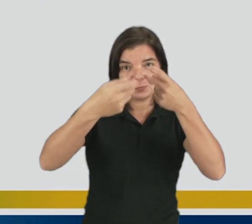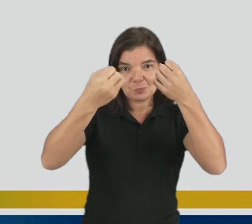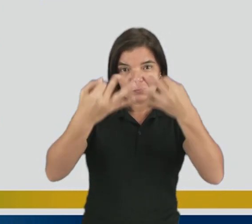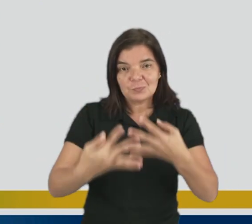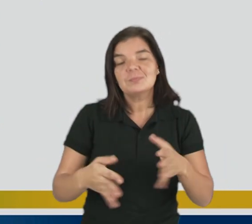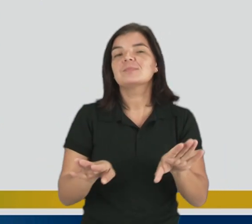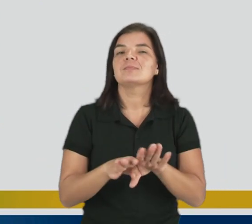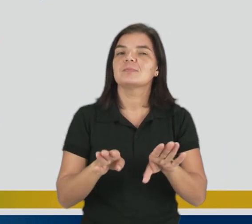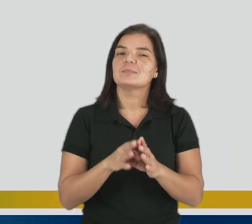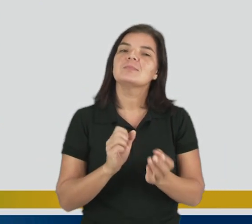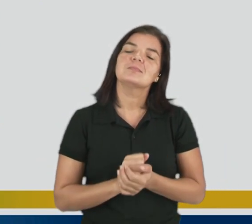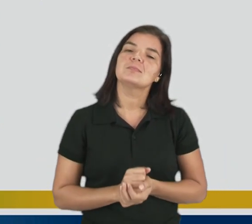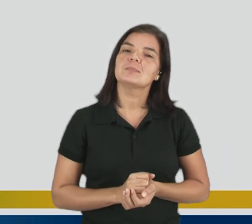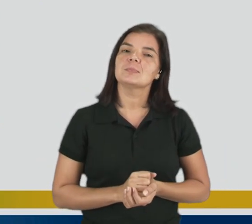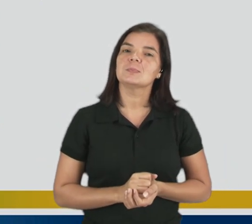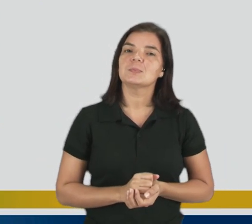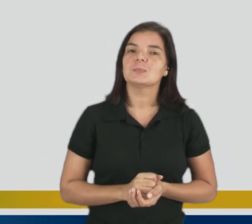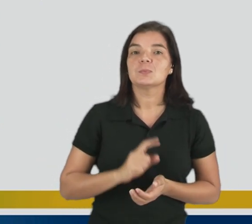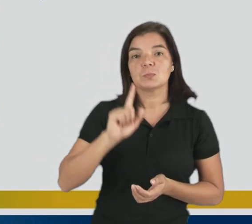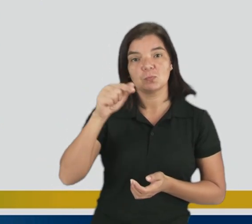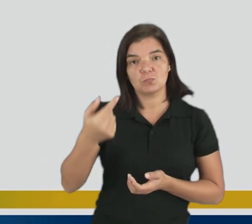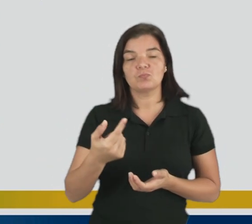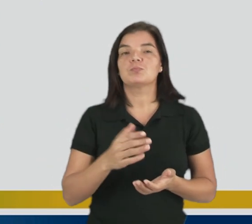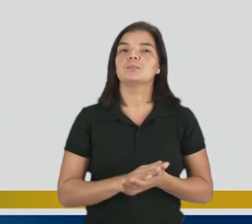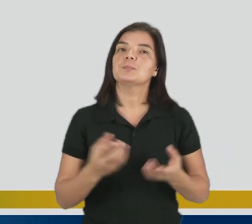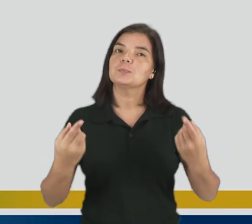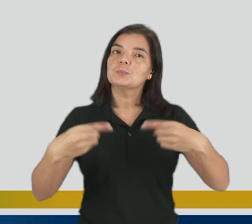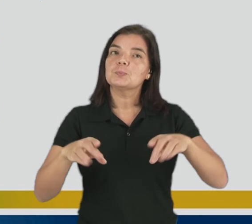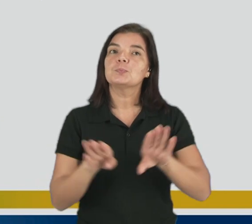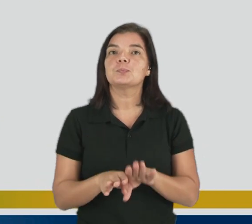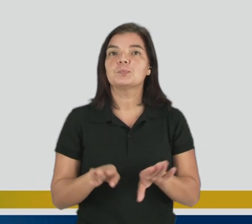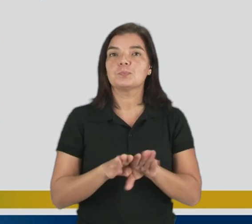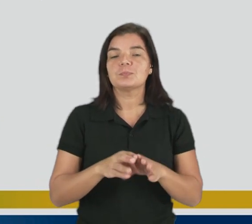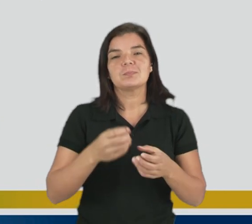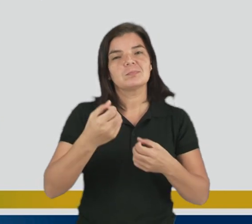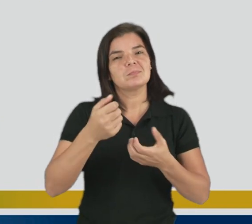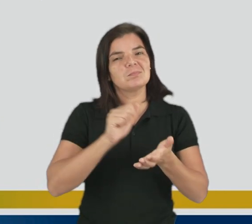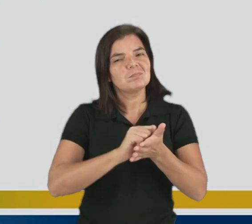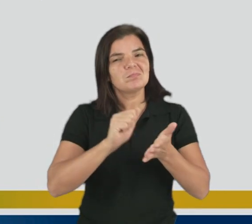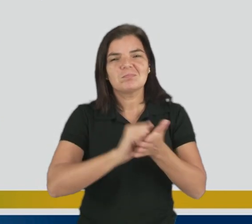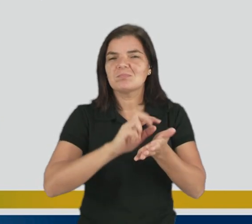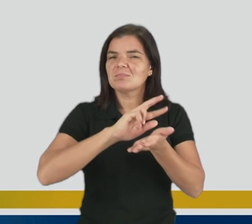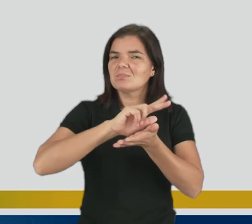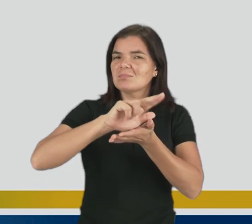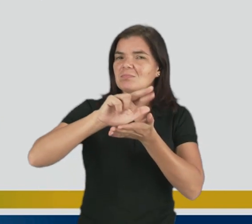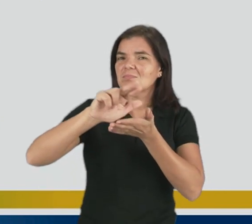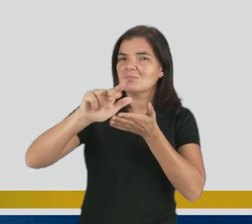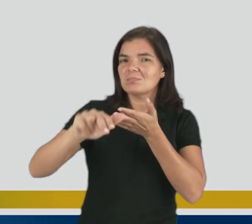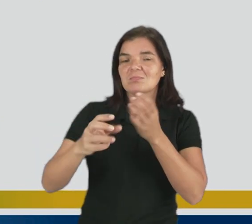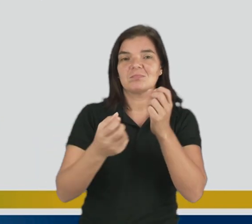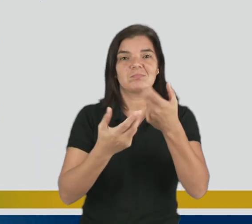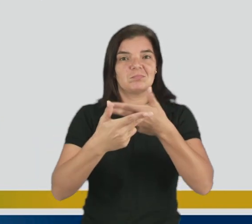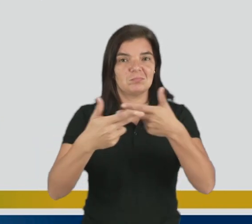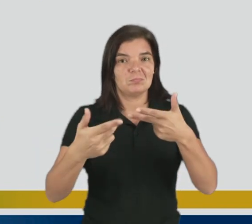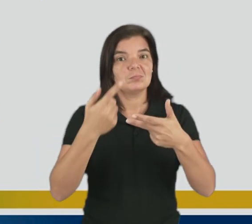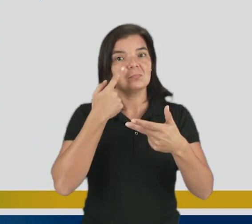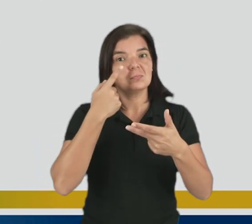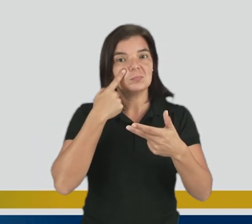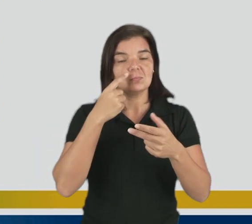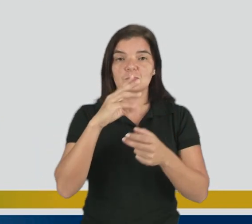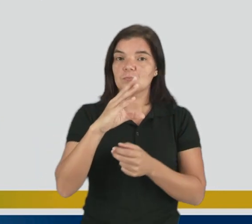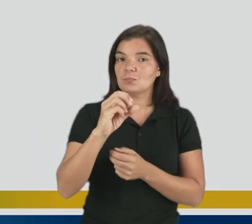texto. Eu estava falando uma coisa e agora eu coloco uma oposição. E assim o autor vai citando vários elementos que a gente